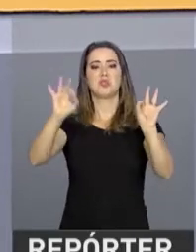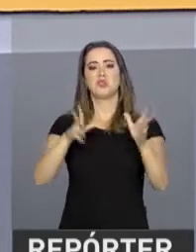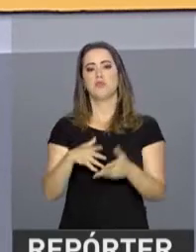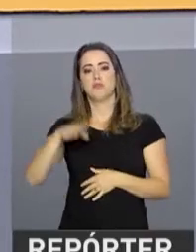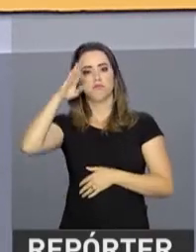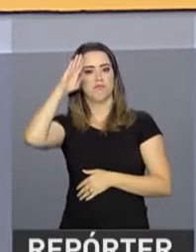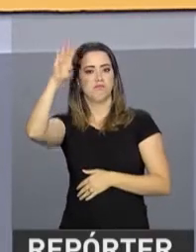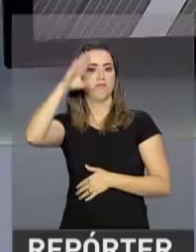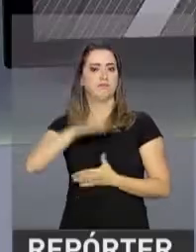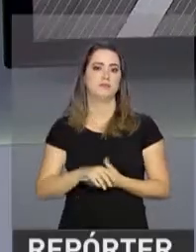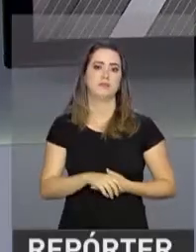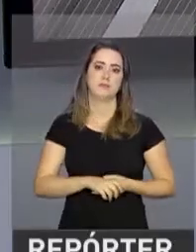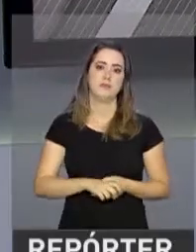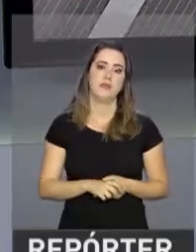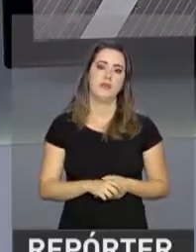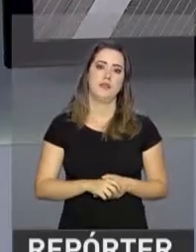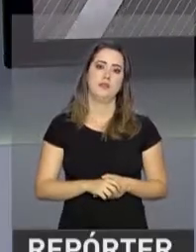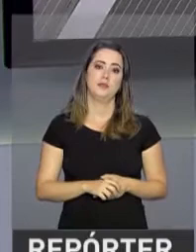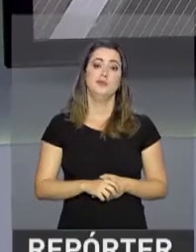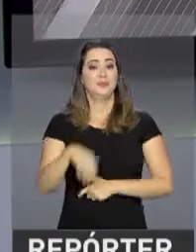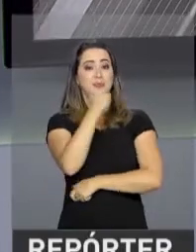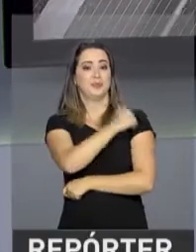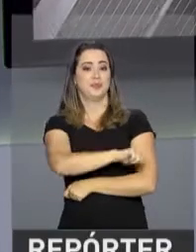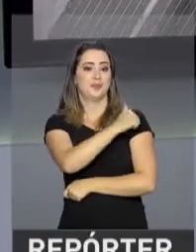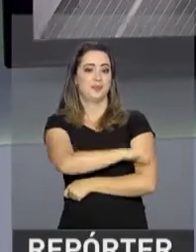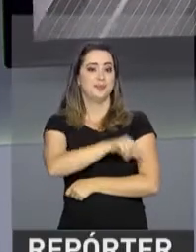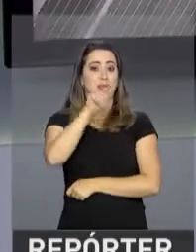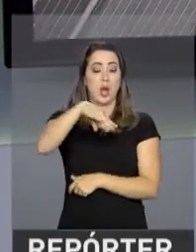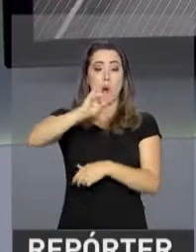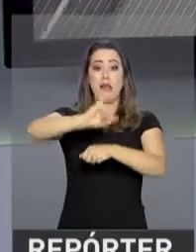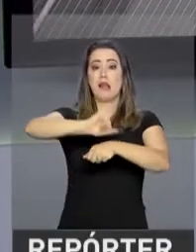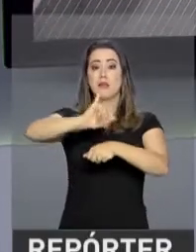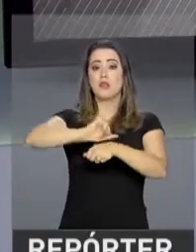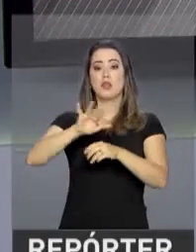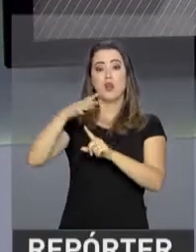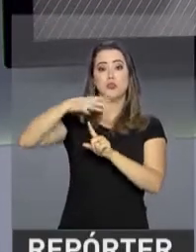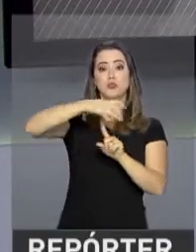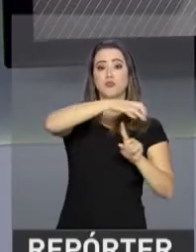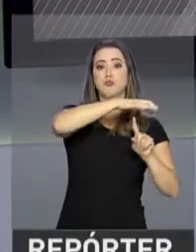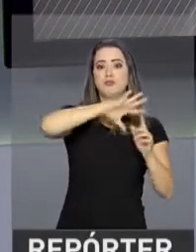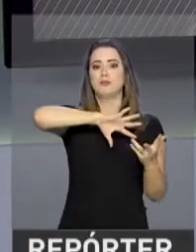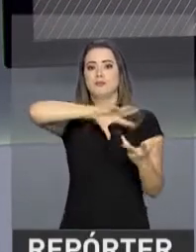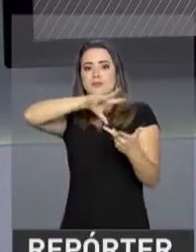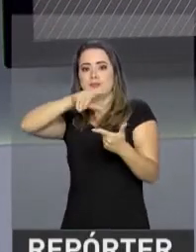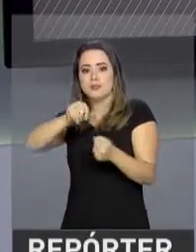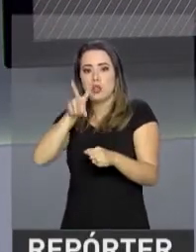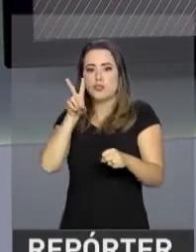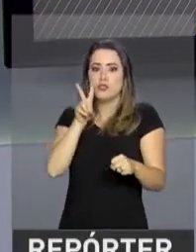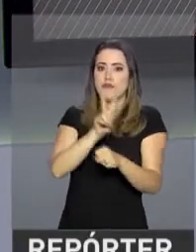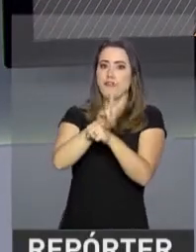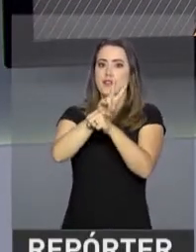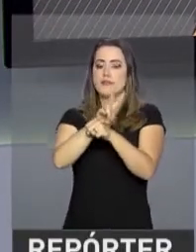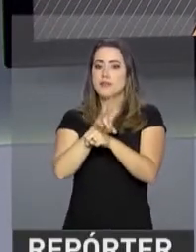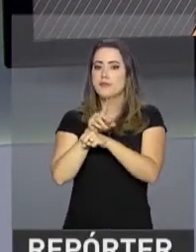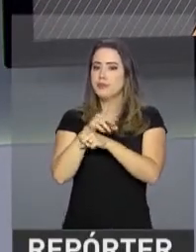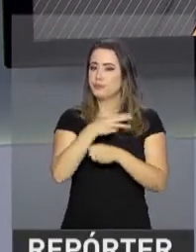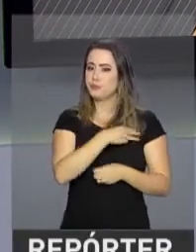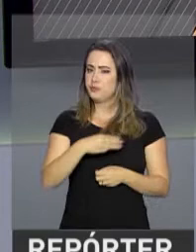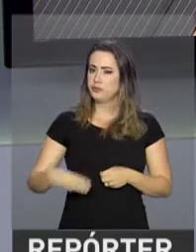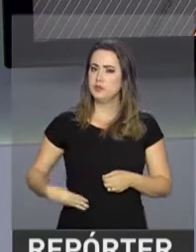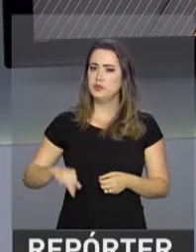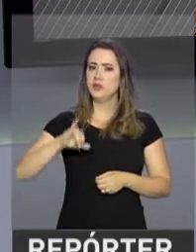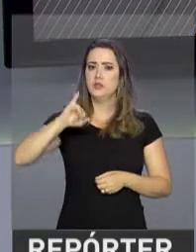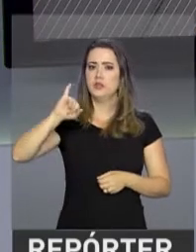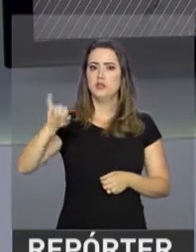obrigação a cidade do rio de janeiro é sede de uma feira internacional na área de defesa o ministro joaquim